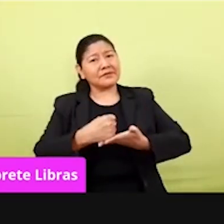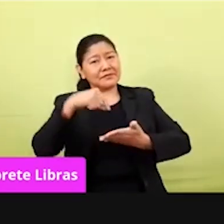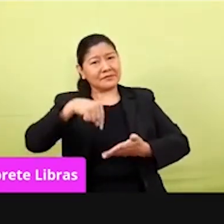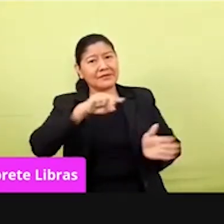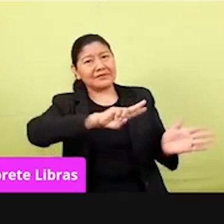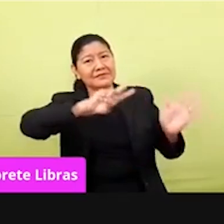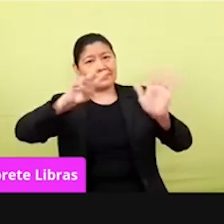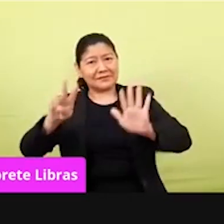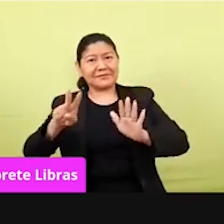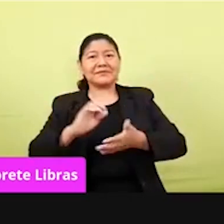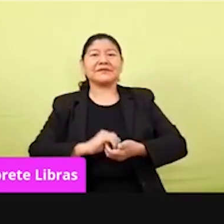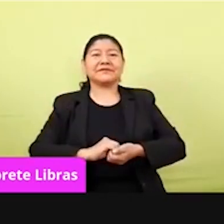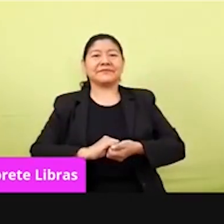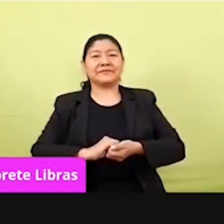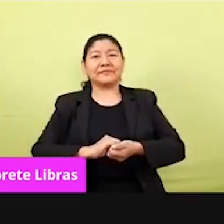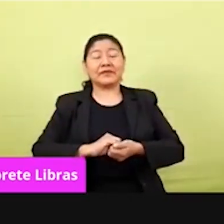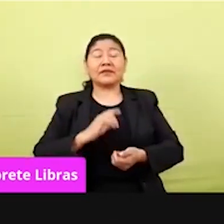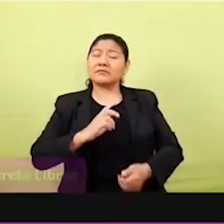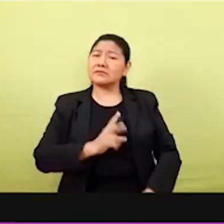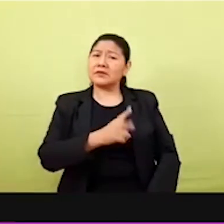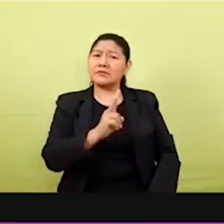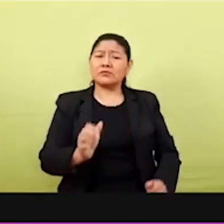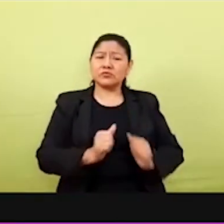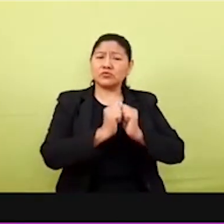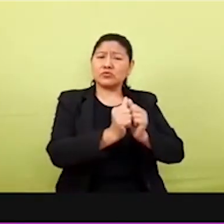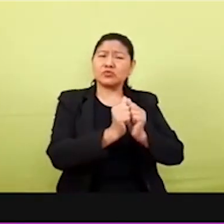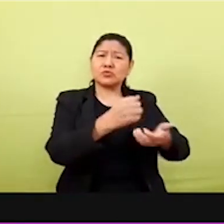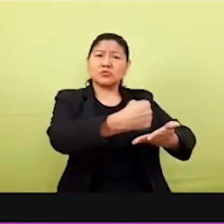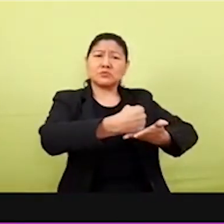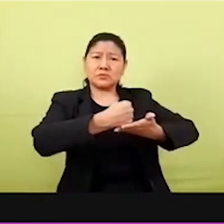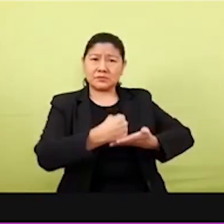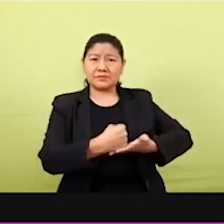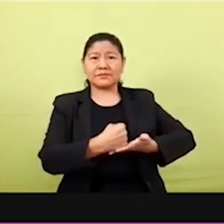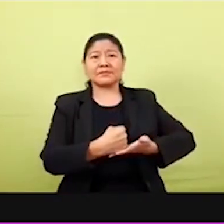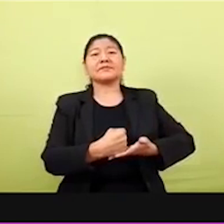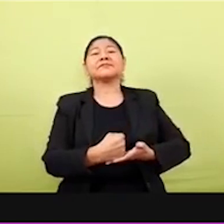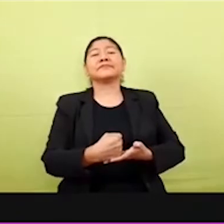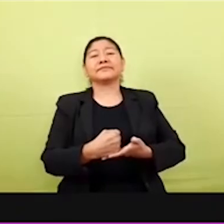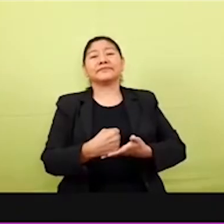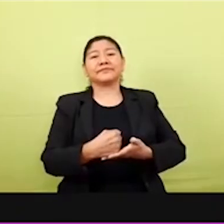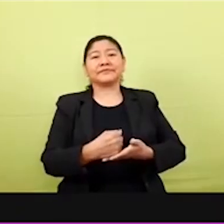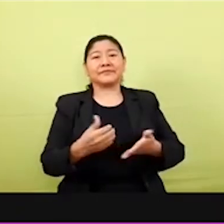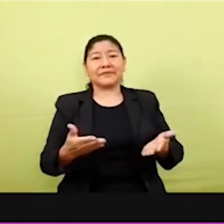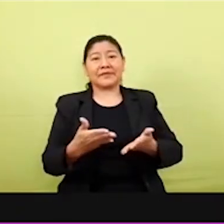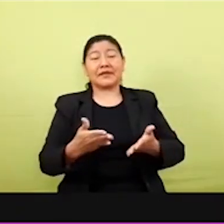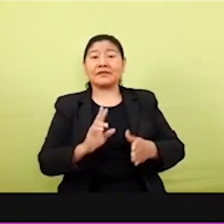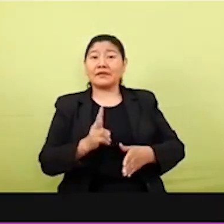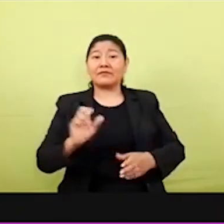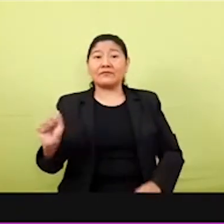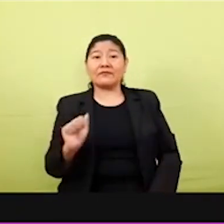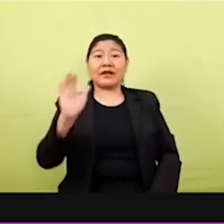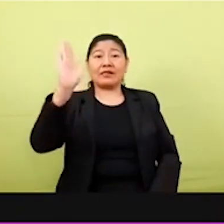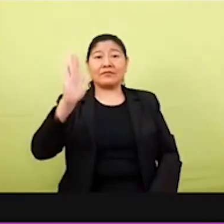Thaís, a Vânia, que sempre está nos apoiando e nos ajudando a enriquecer